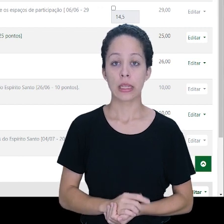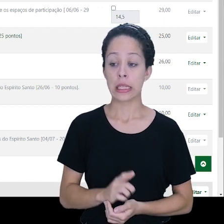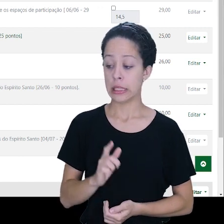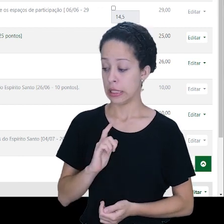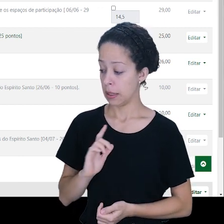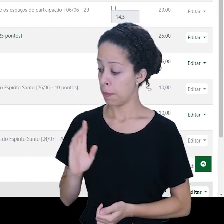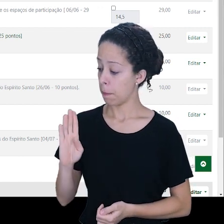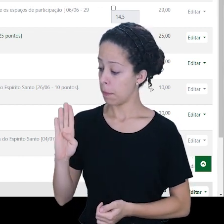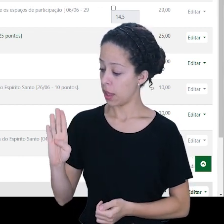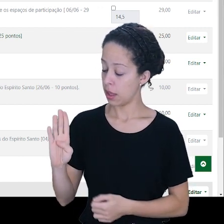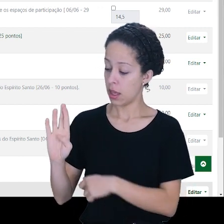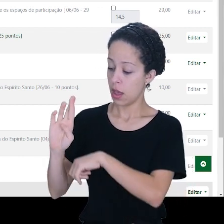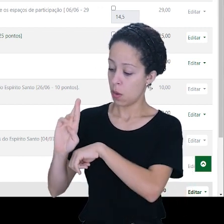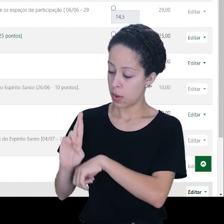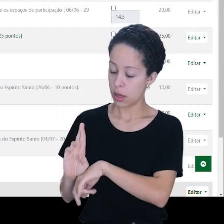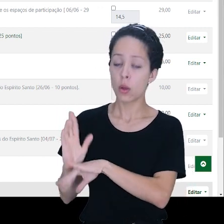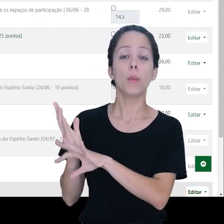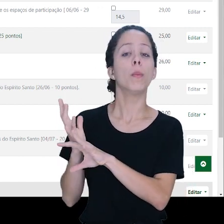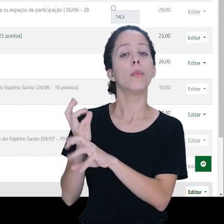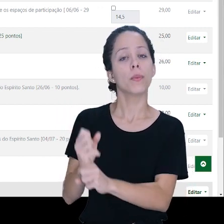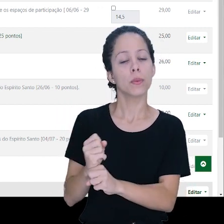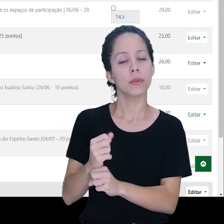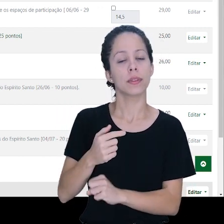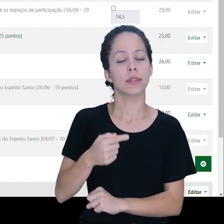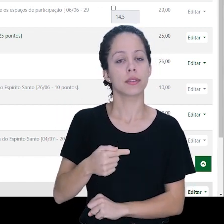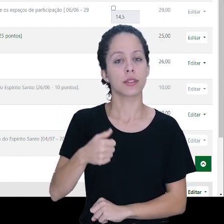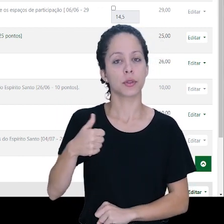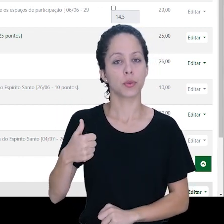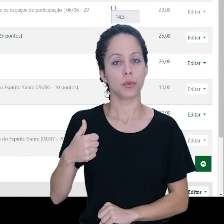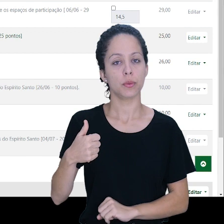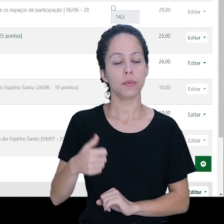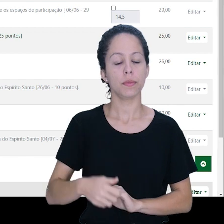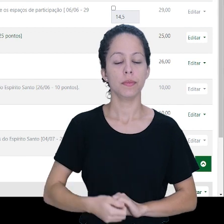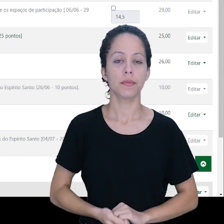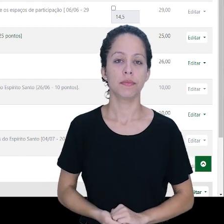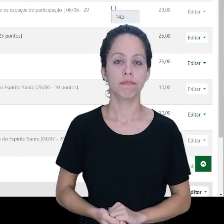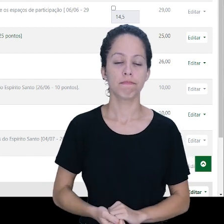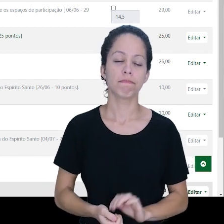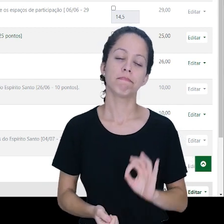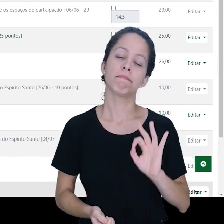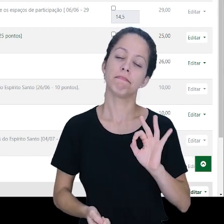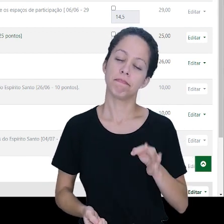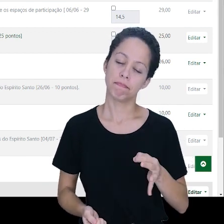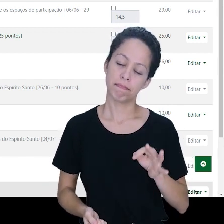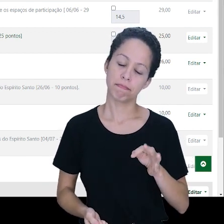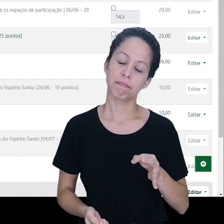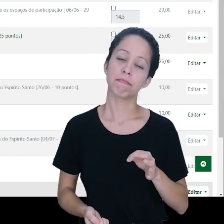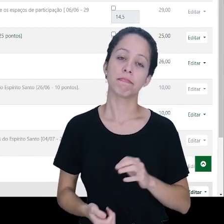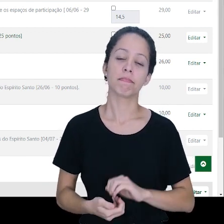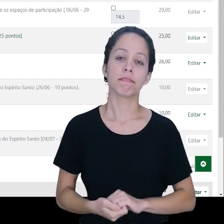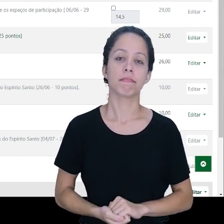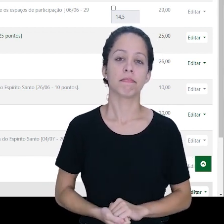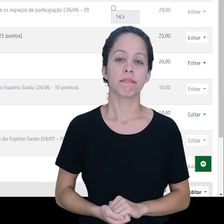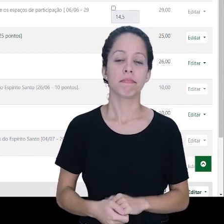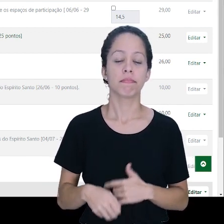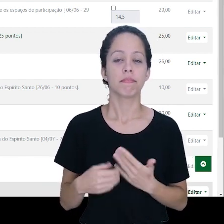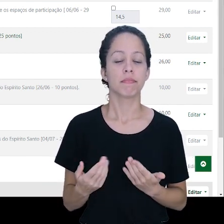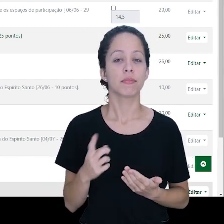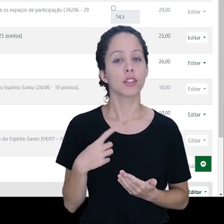que somam também 71 pontos então nós vamos pegar aqui ó Beleza então